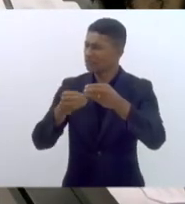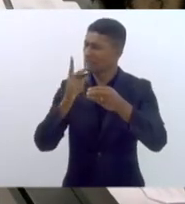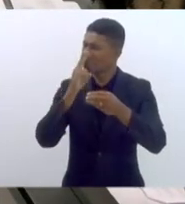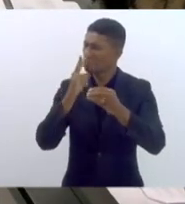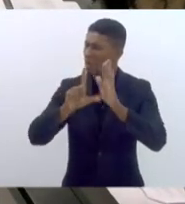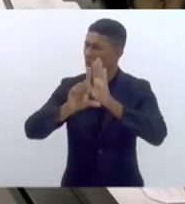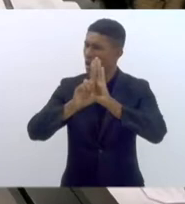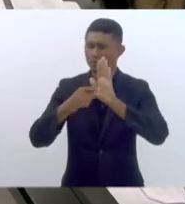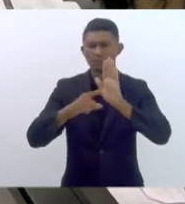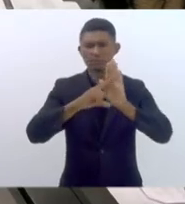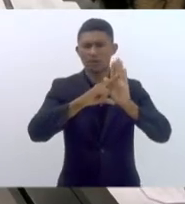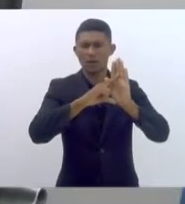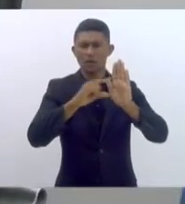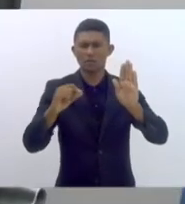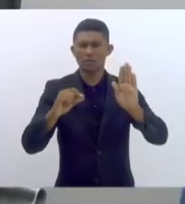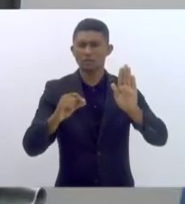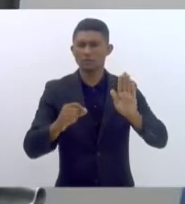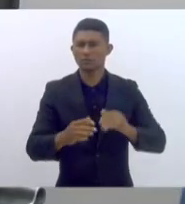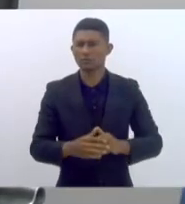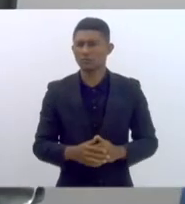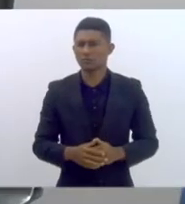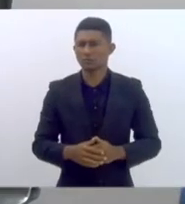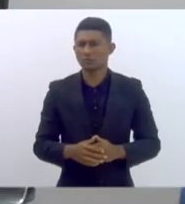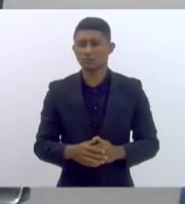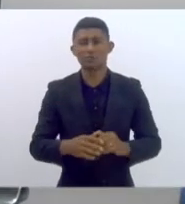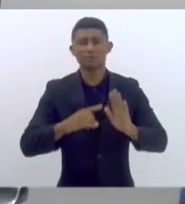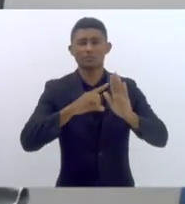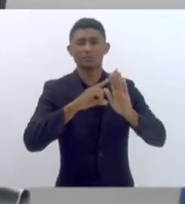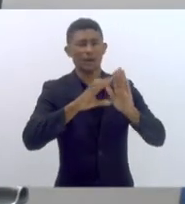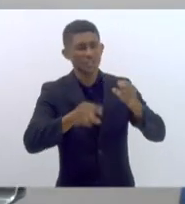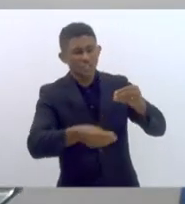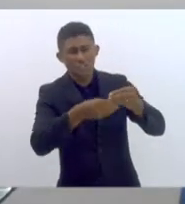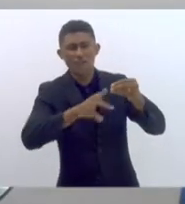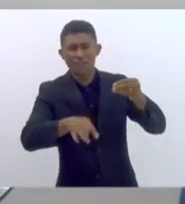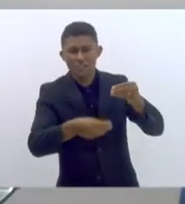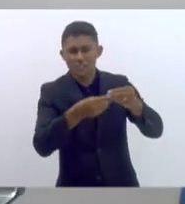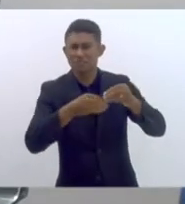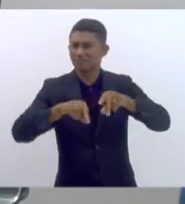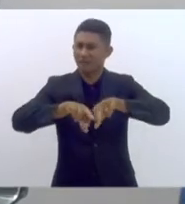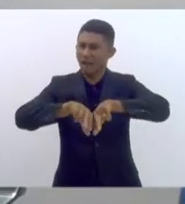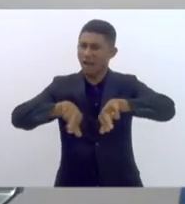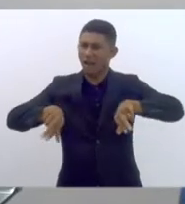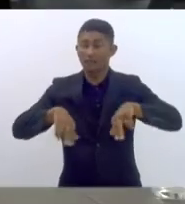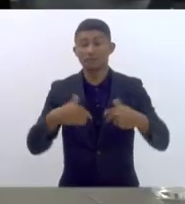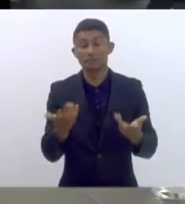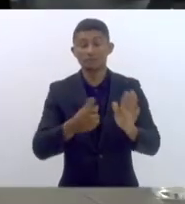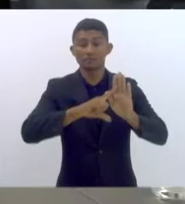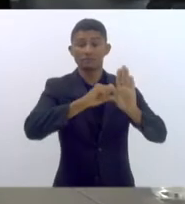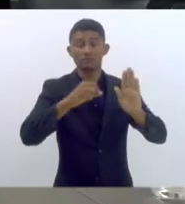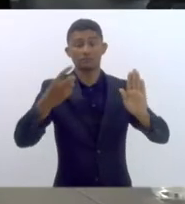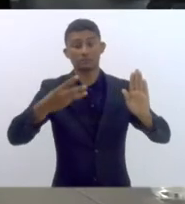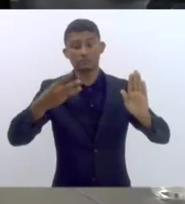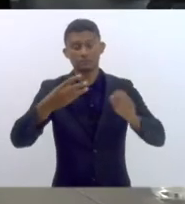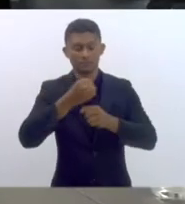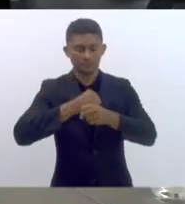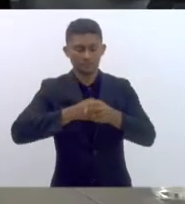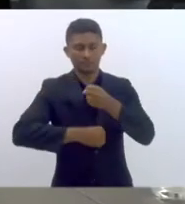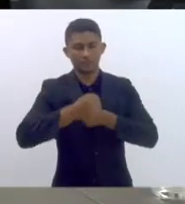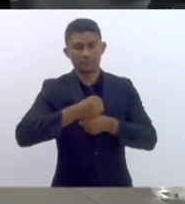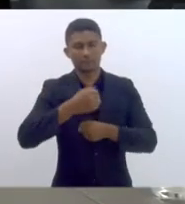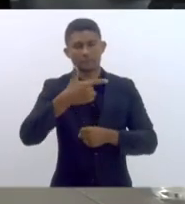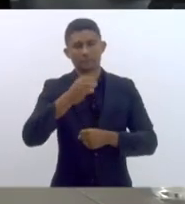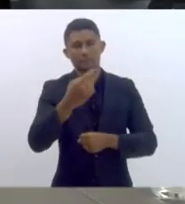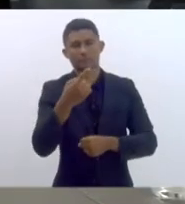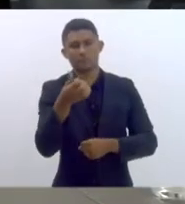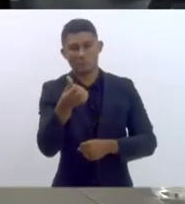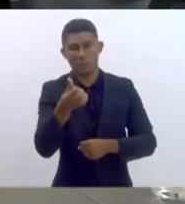um artigo. diversos artigos. O artigo 3º, na verdade, lá em 2016, aí